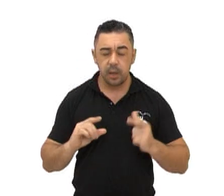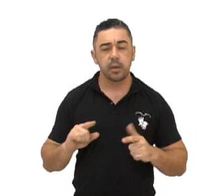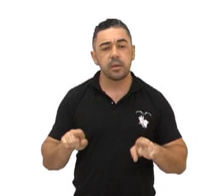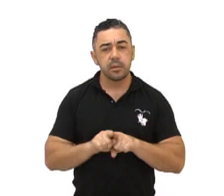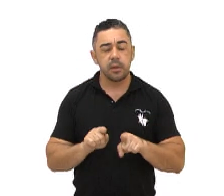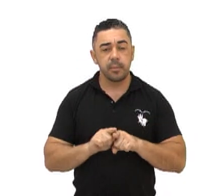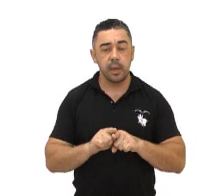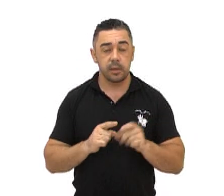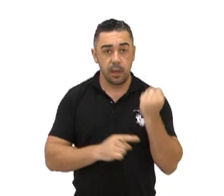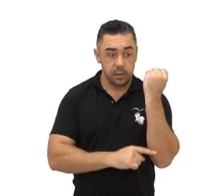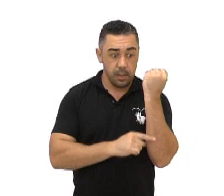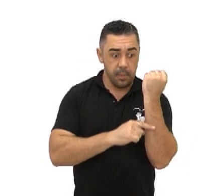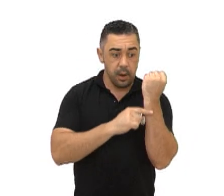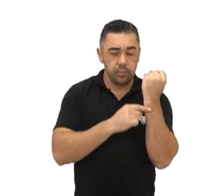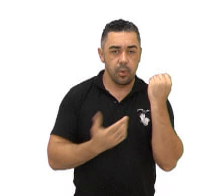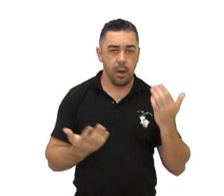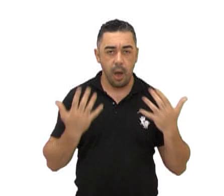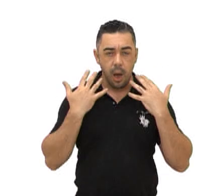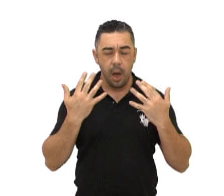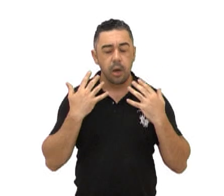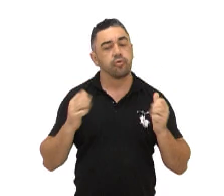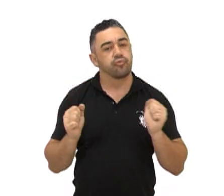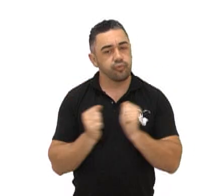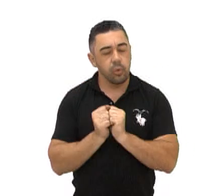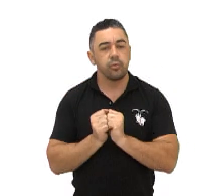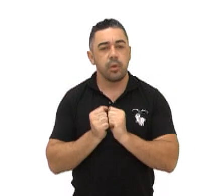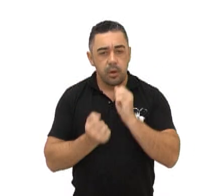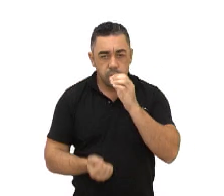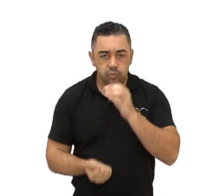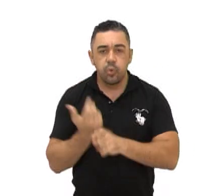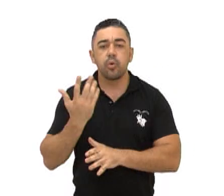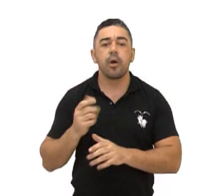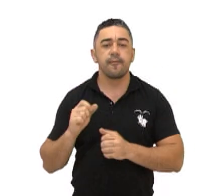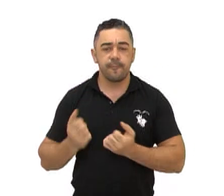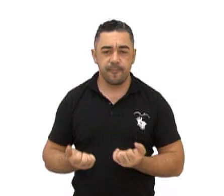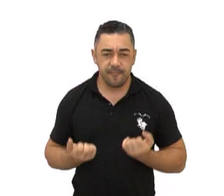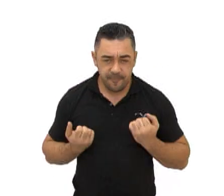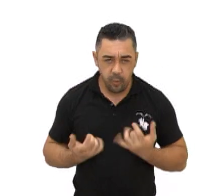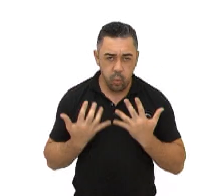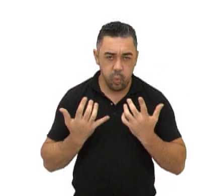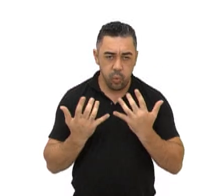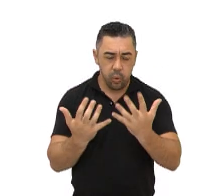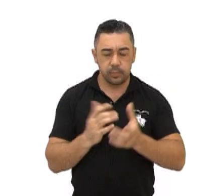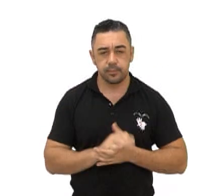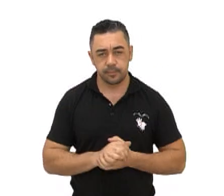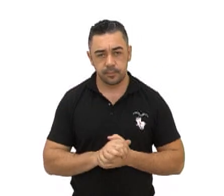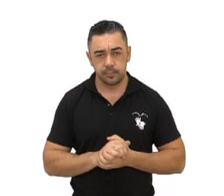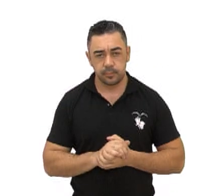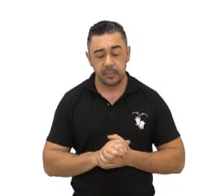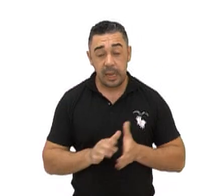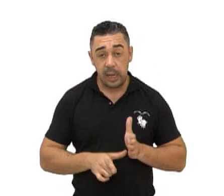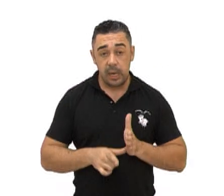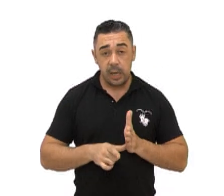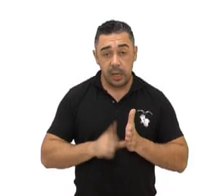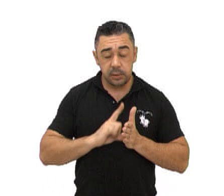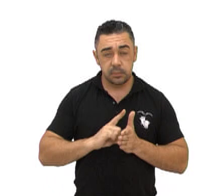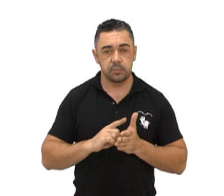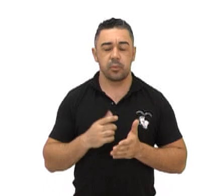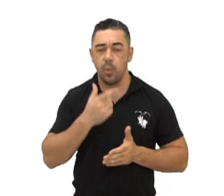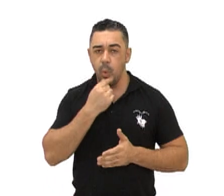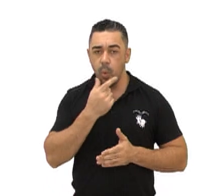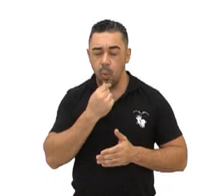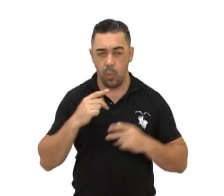região e a época do ano juntos fazem com que o surgimento do fogo seja inevitável. Antes mesmo da ação do